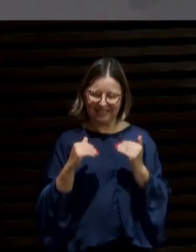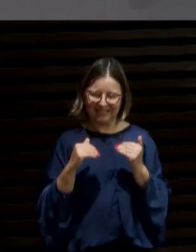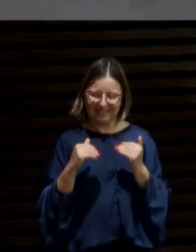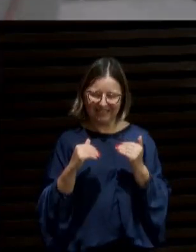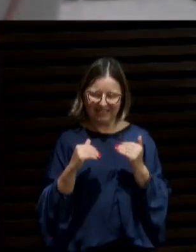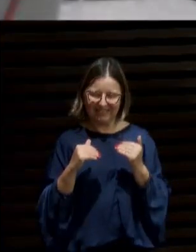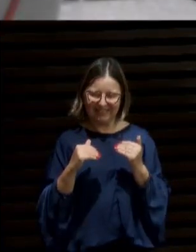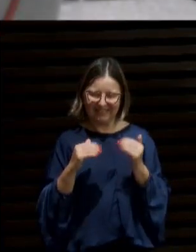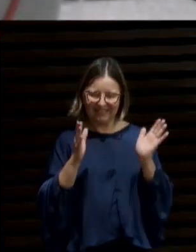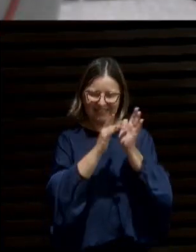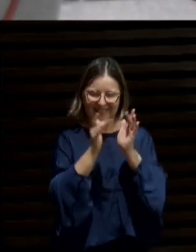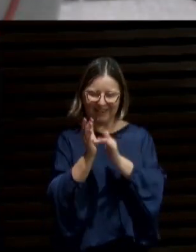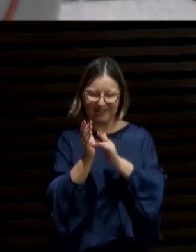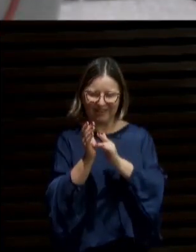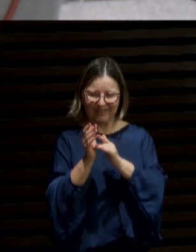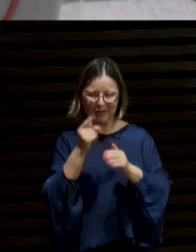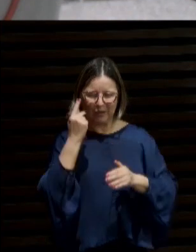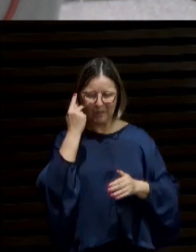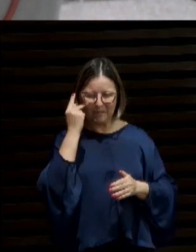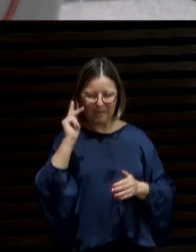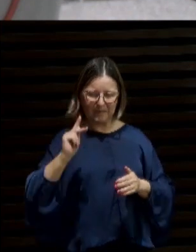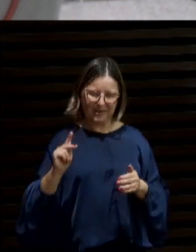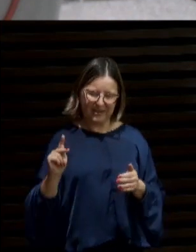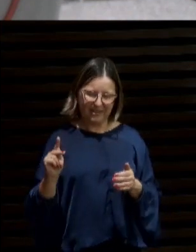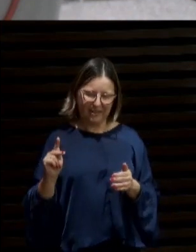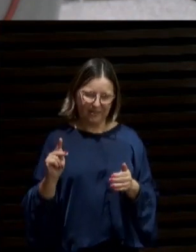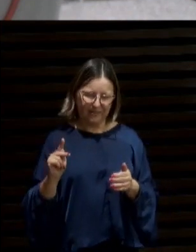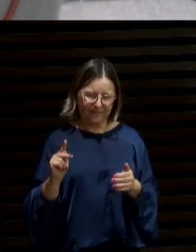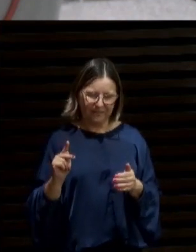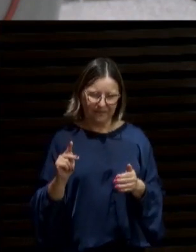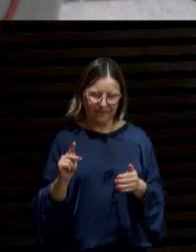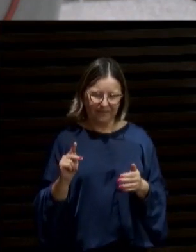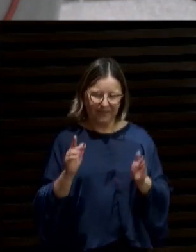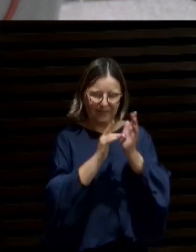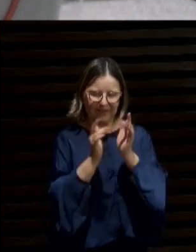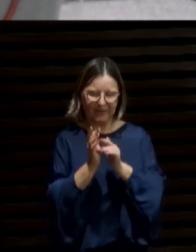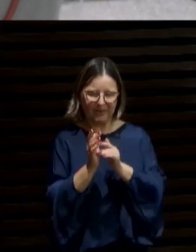a Ele para que Ele seja o nosso Senhor.